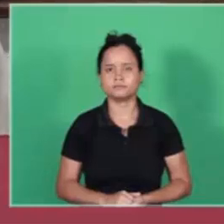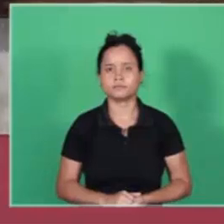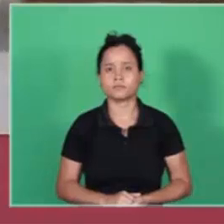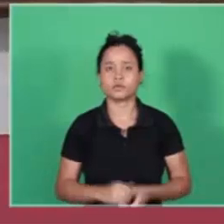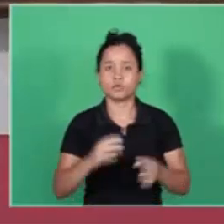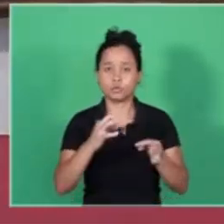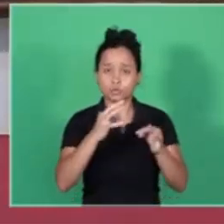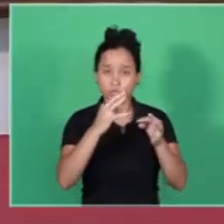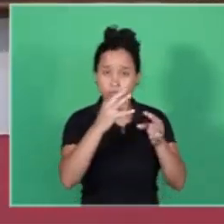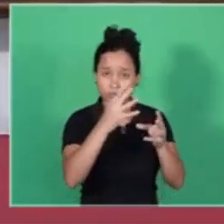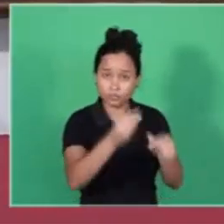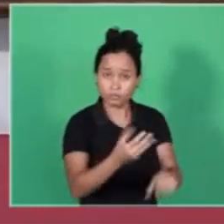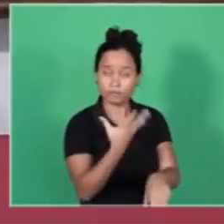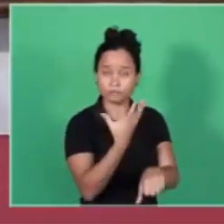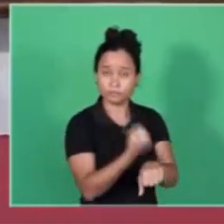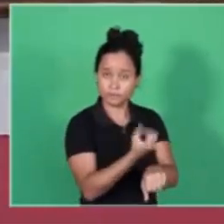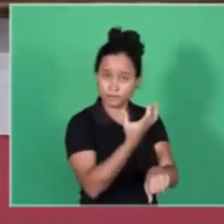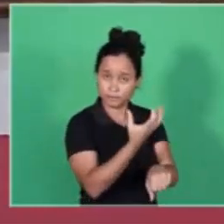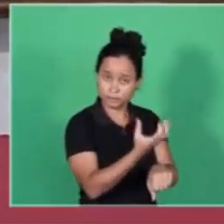matéria se expressa